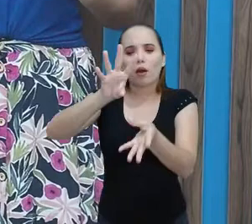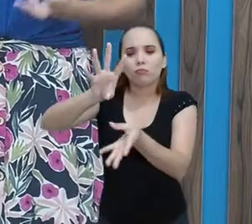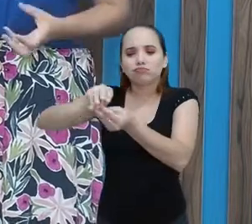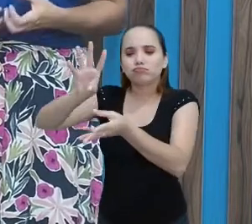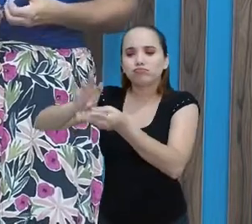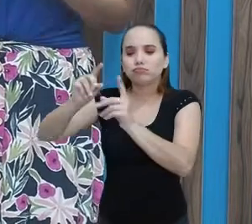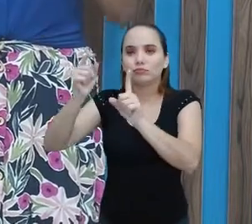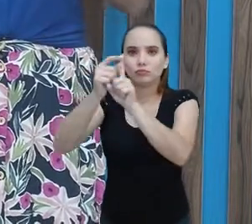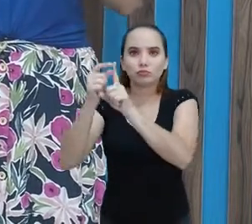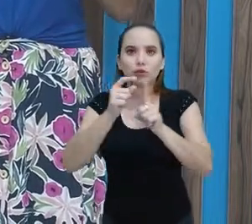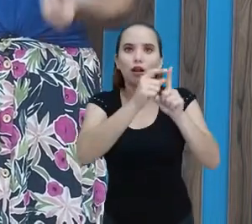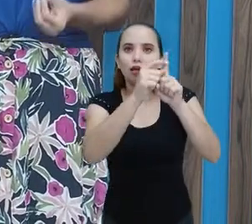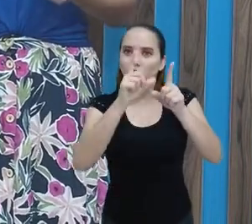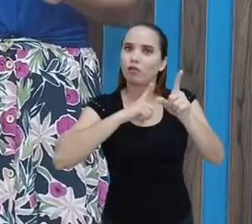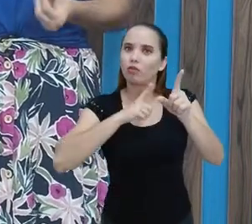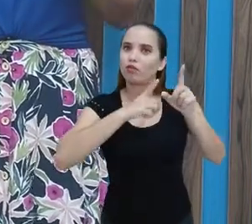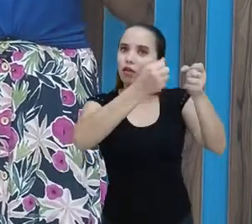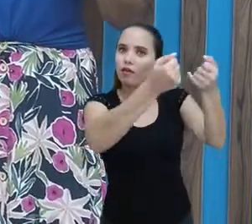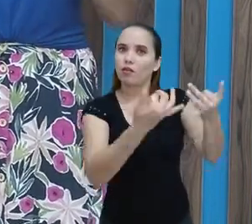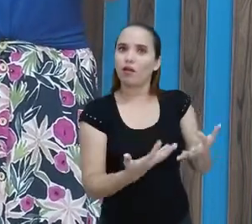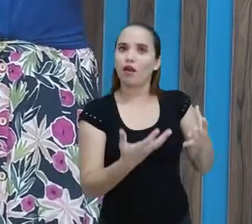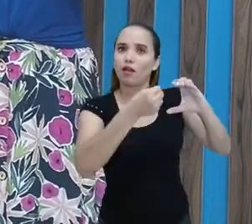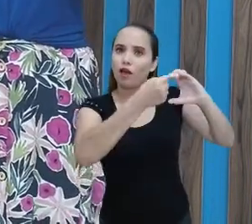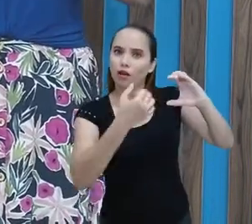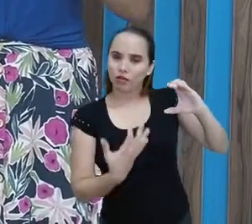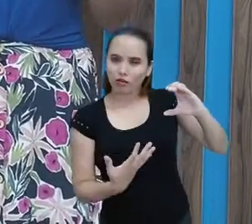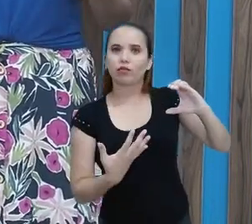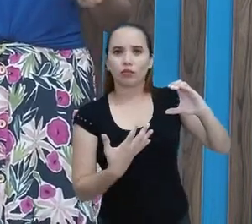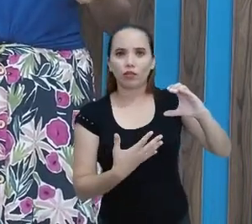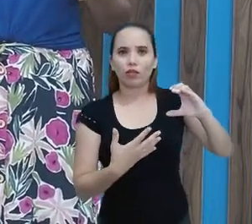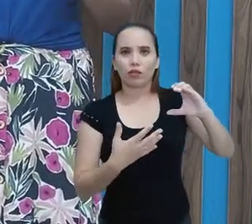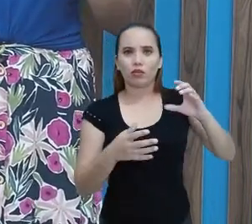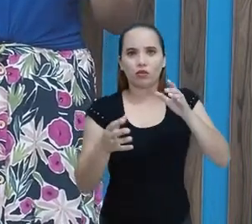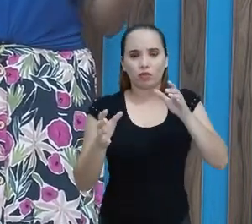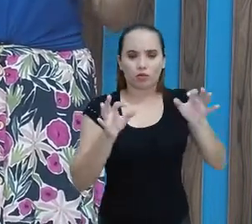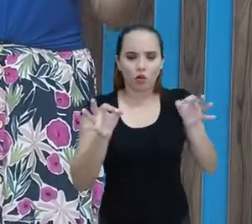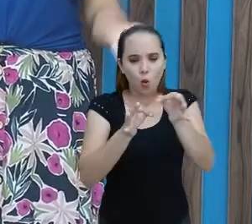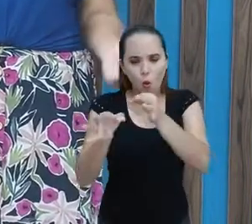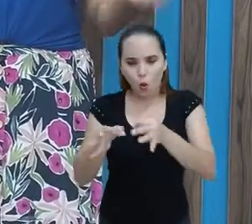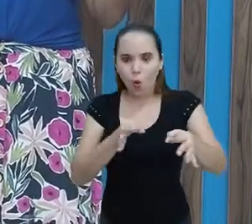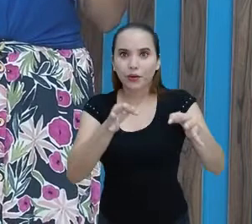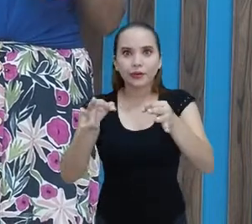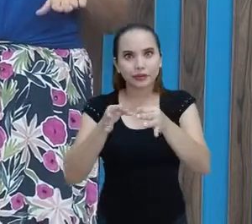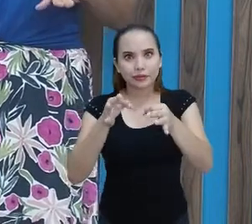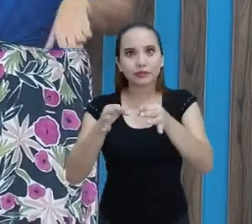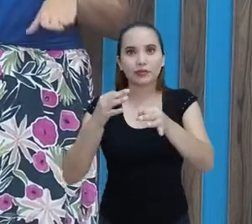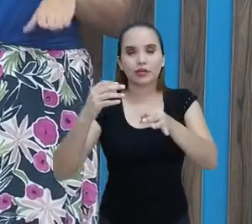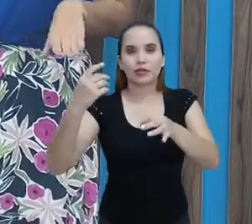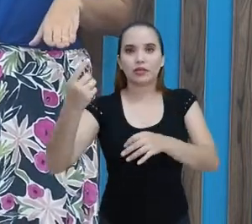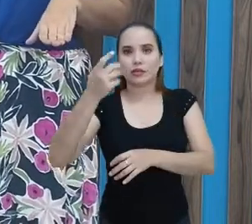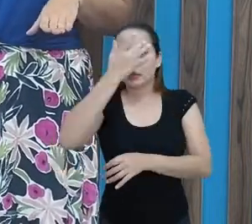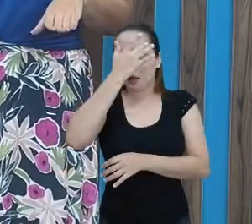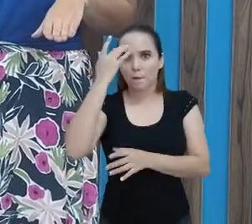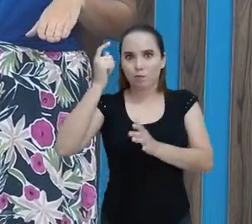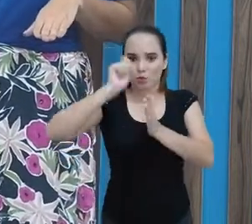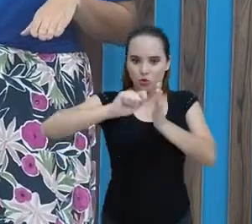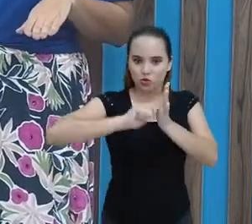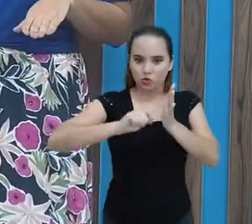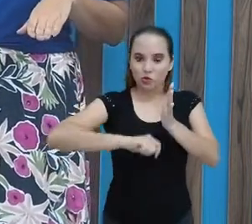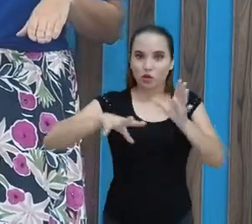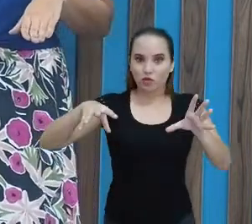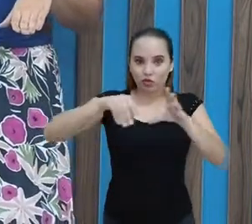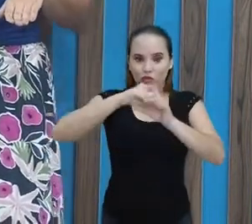palavras que contêm o que? As características que vão posicionar, né? Vão posicionar o descritor dentro do texto, ó.